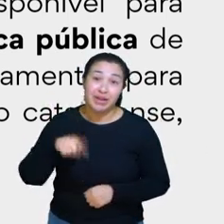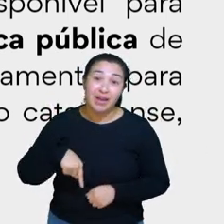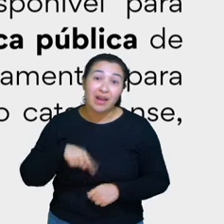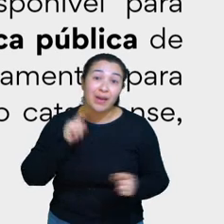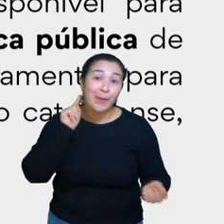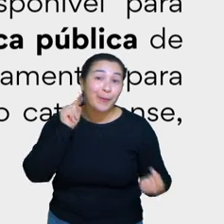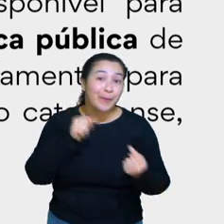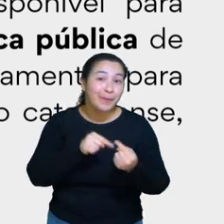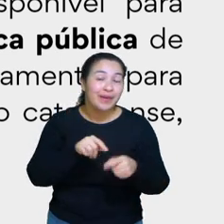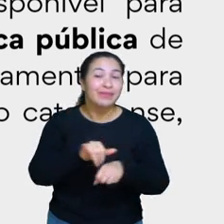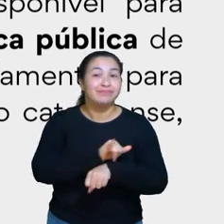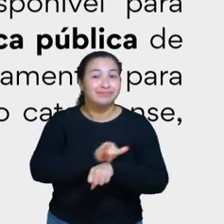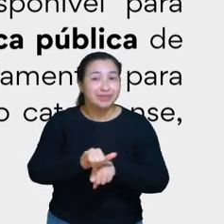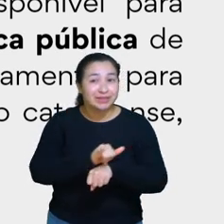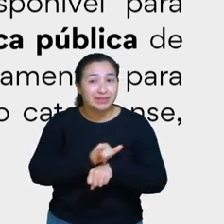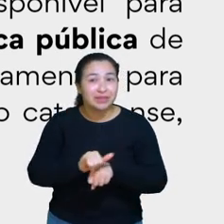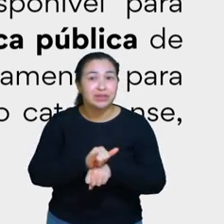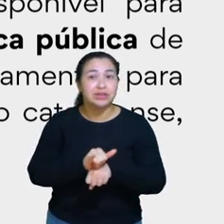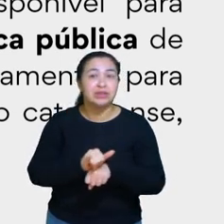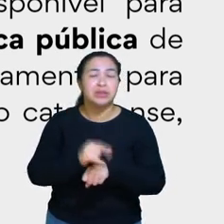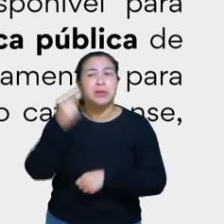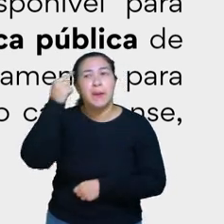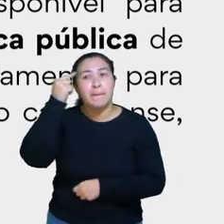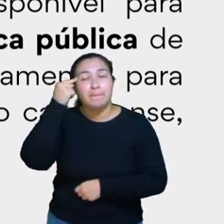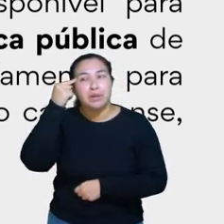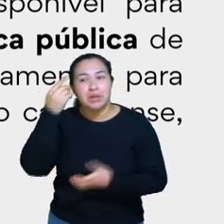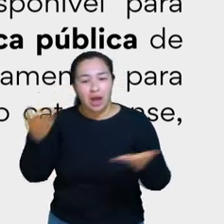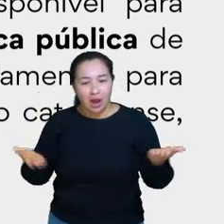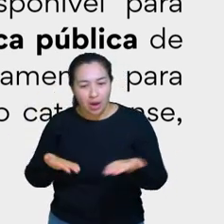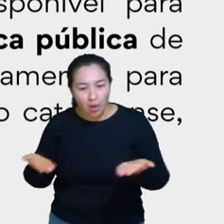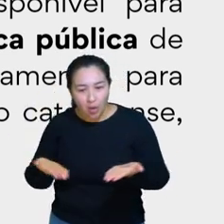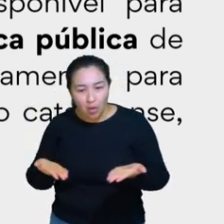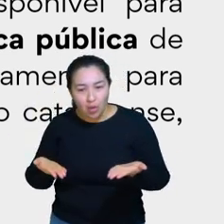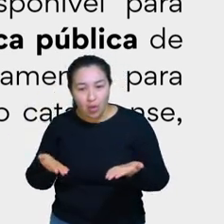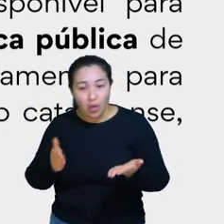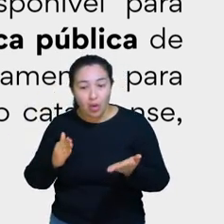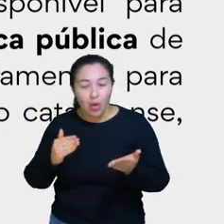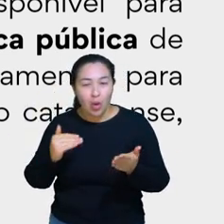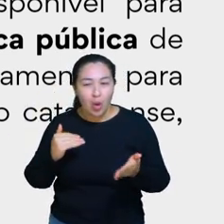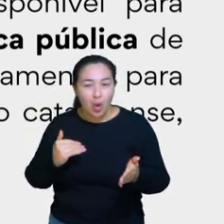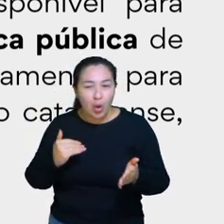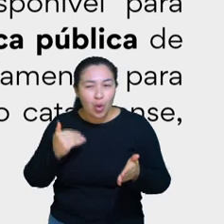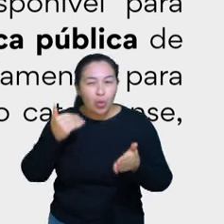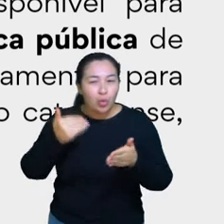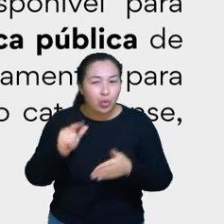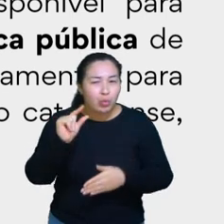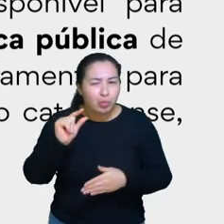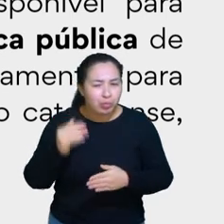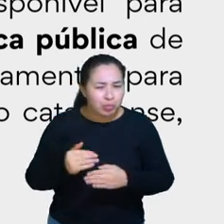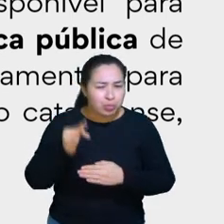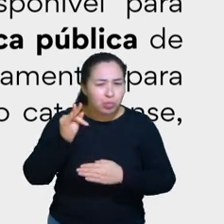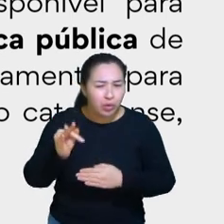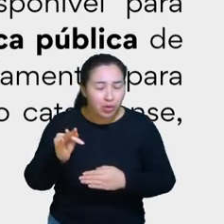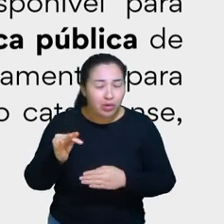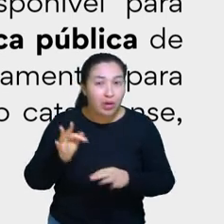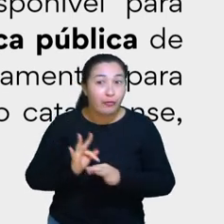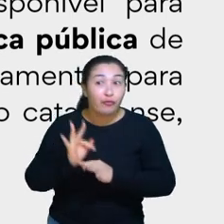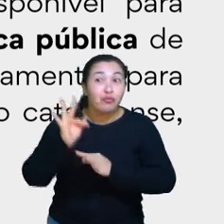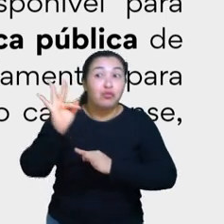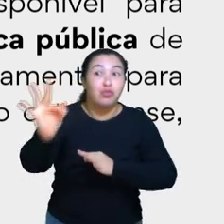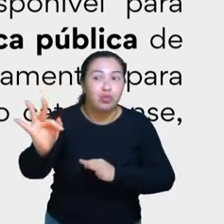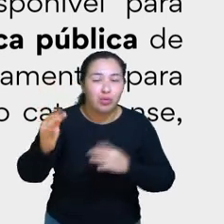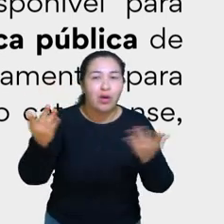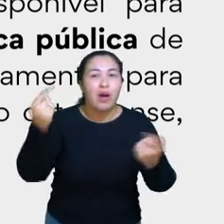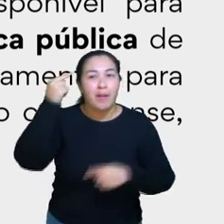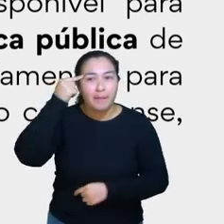precisa contemplações de curto médio e longo prazo eh de questões que envolvam a educação básica para que a gente saiba